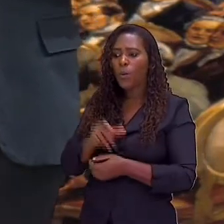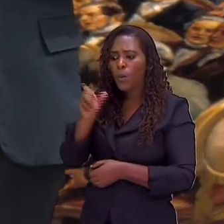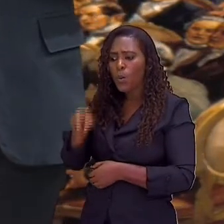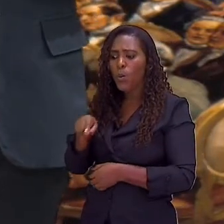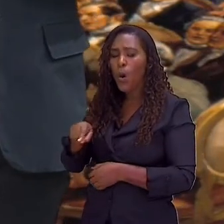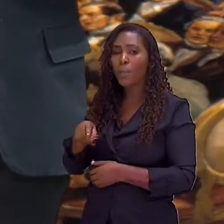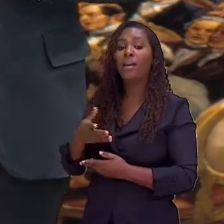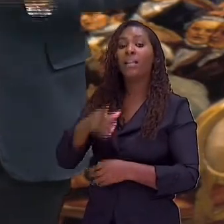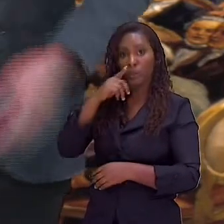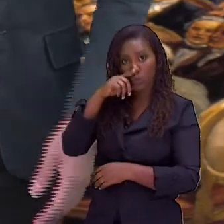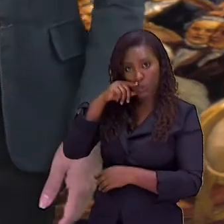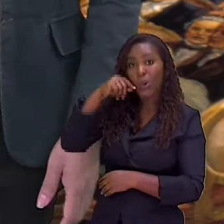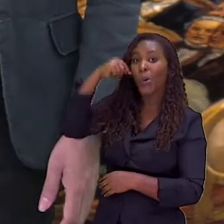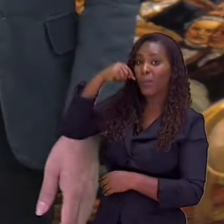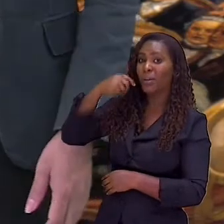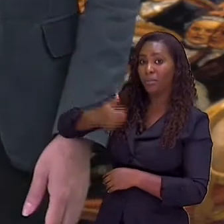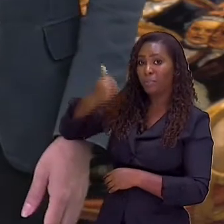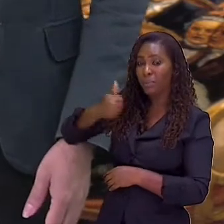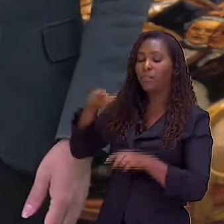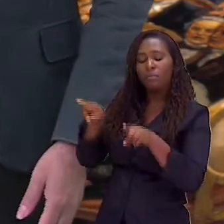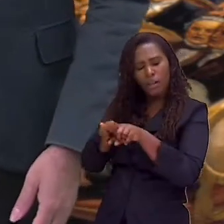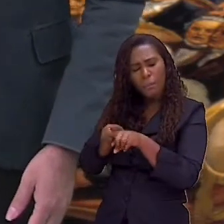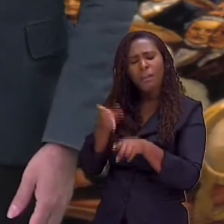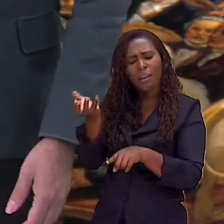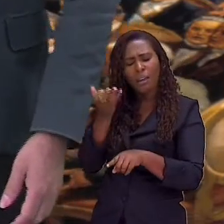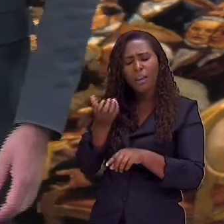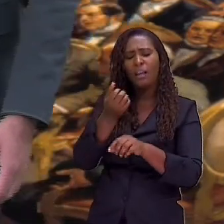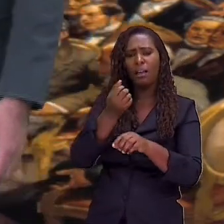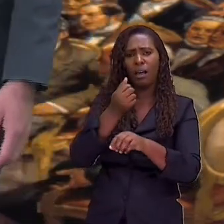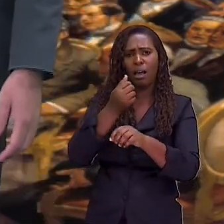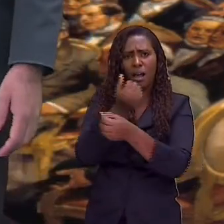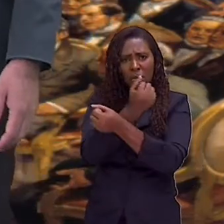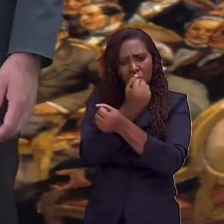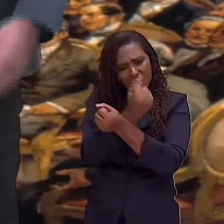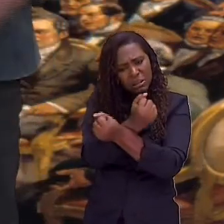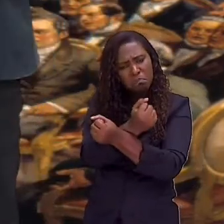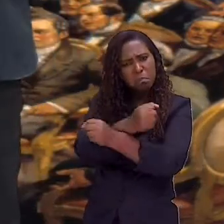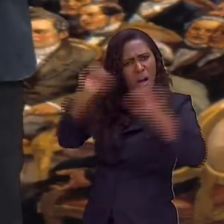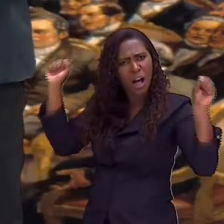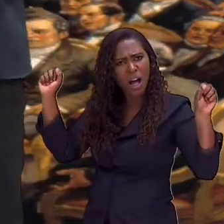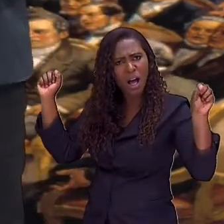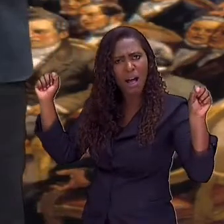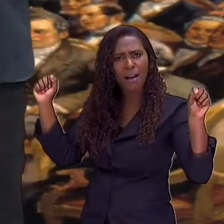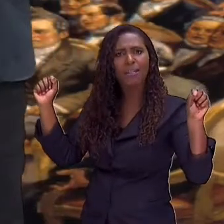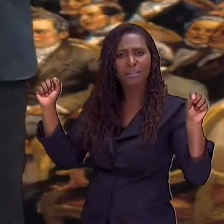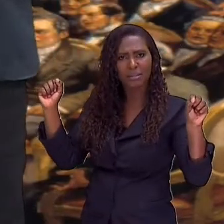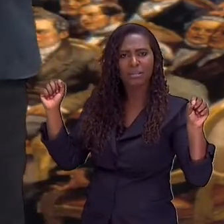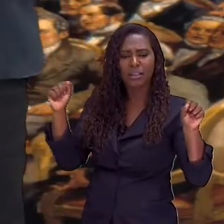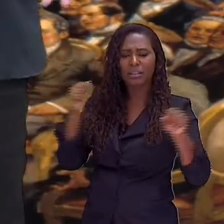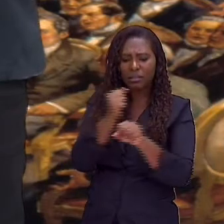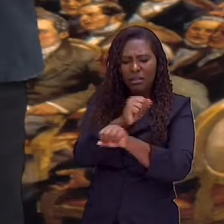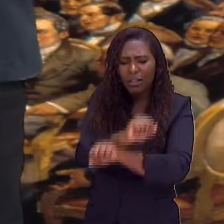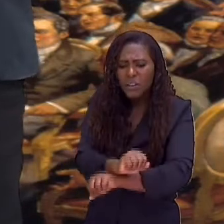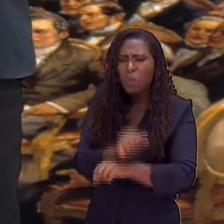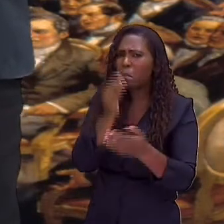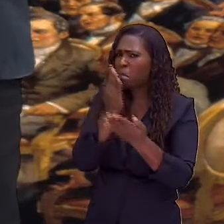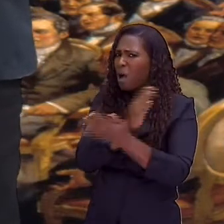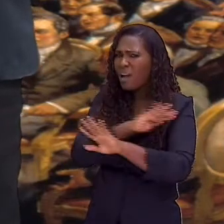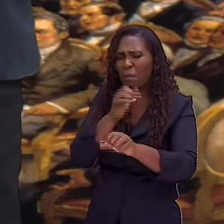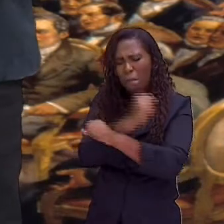país. Mas nós vamos ver que pelas lutas dos partidos e que eram comandados pela grande